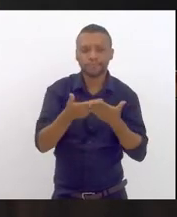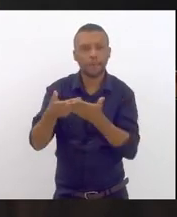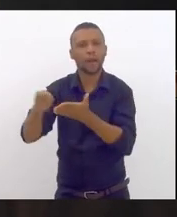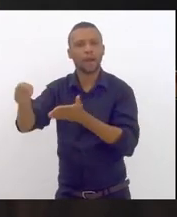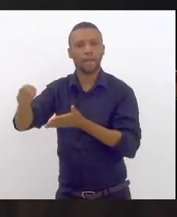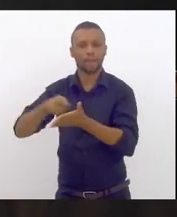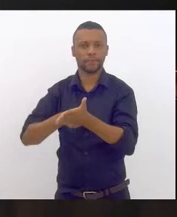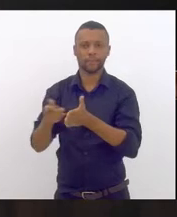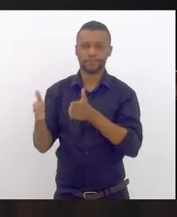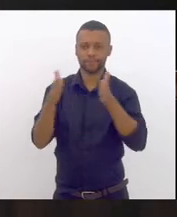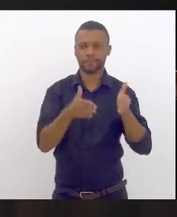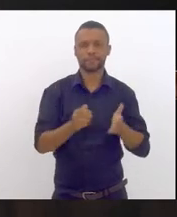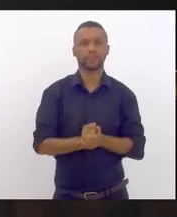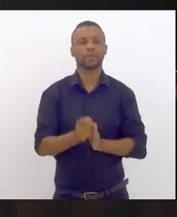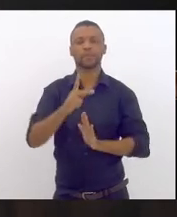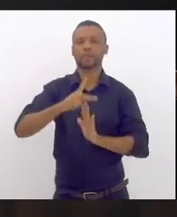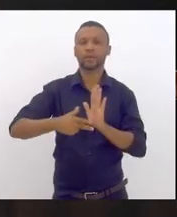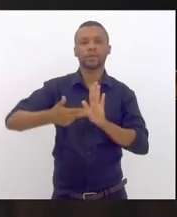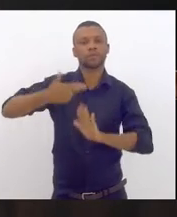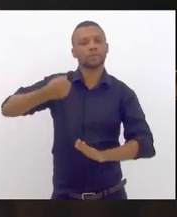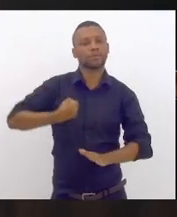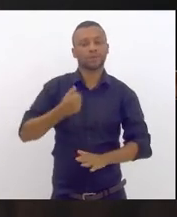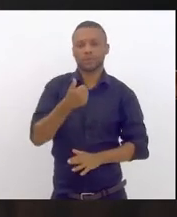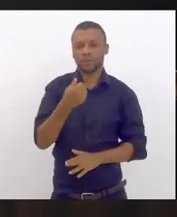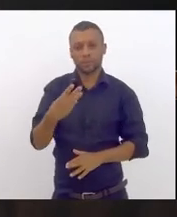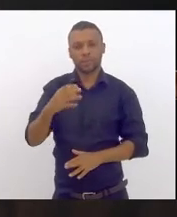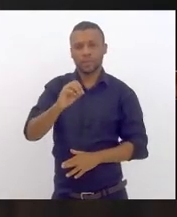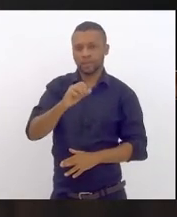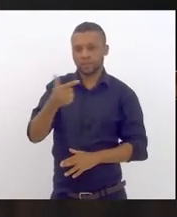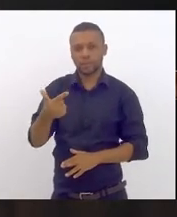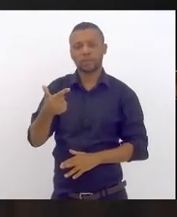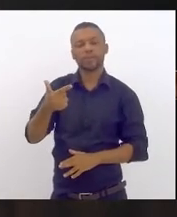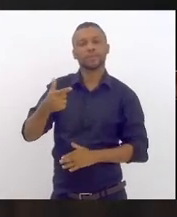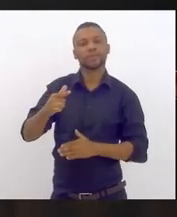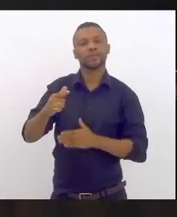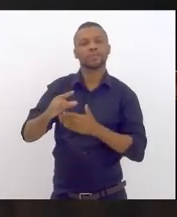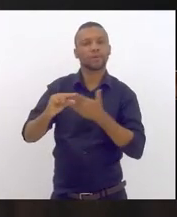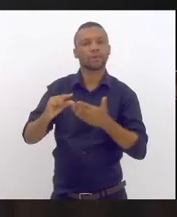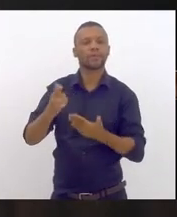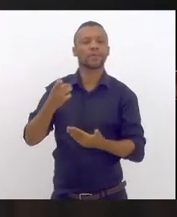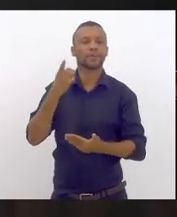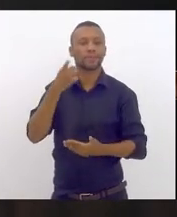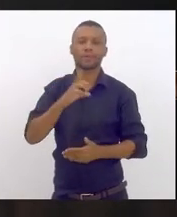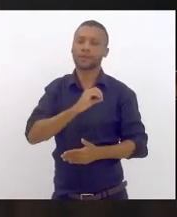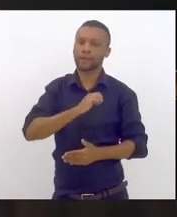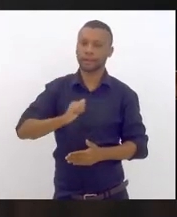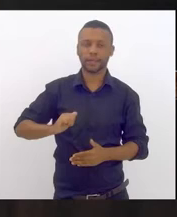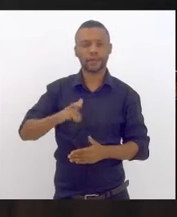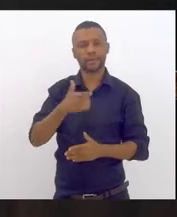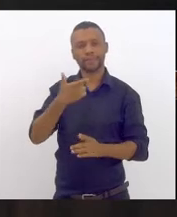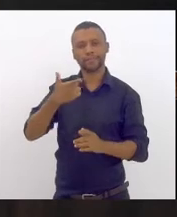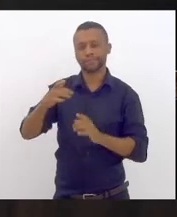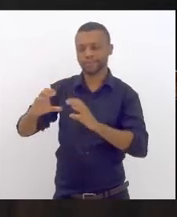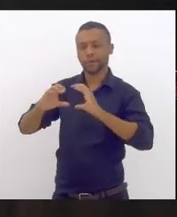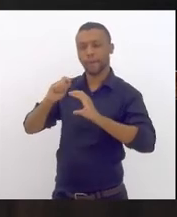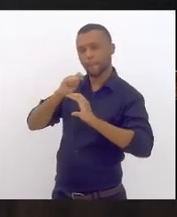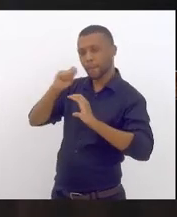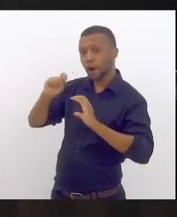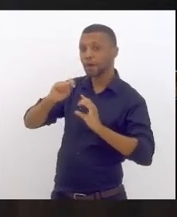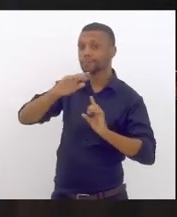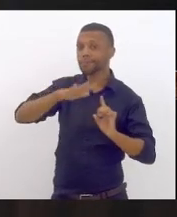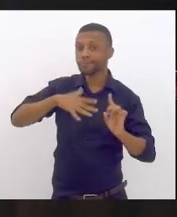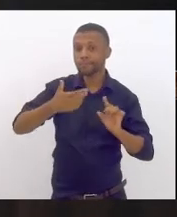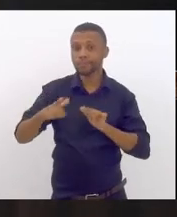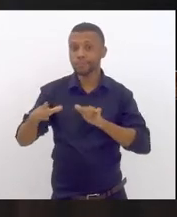promulgação. Projeto de resolução número 1402, de 22, de autoria do deputado André Ciliano, concede medalha Tiradentes, respectivo diploma